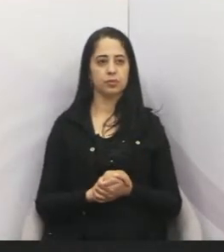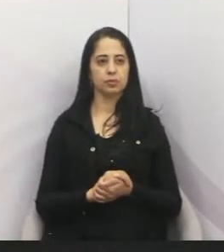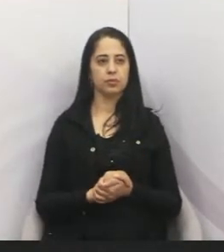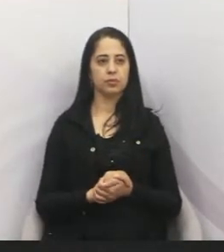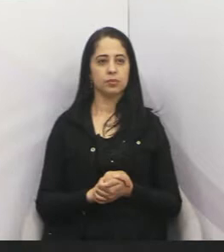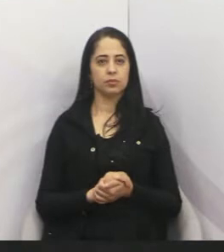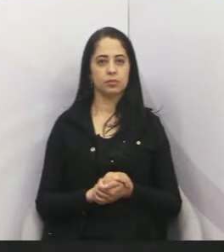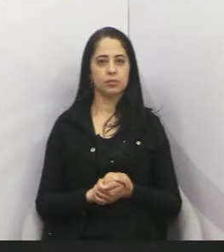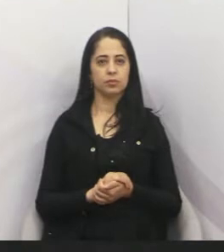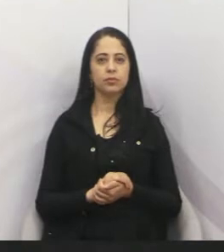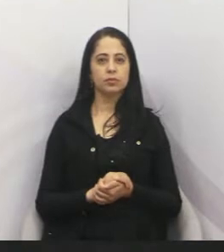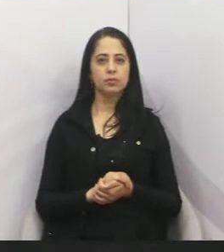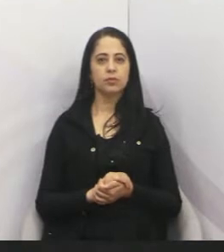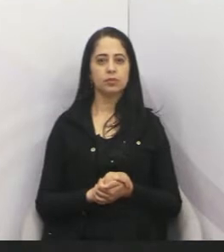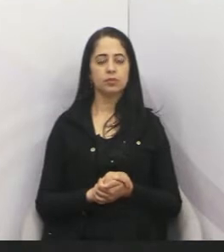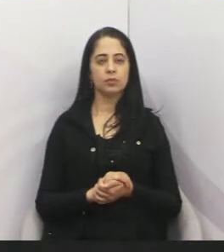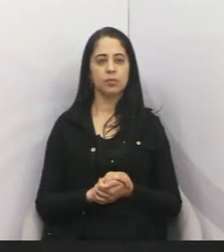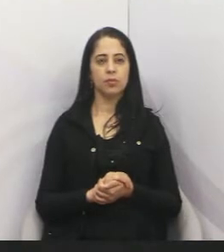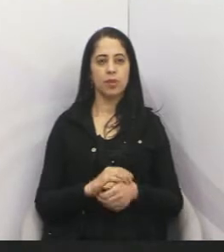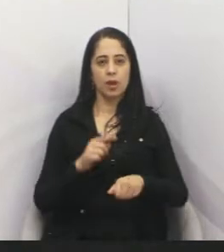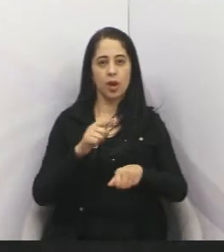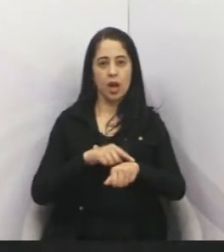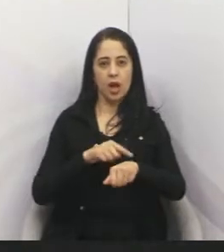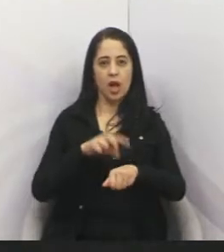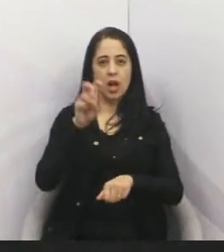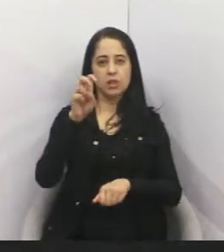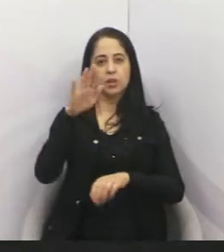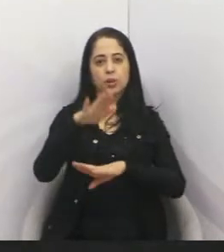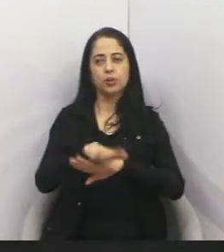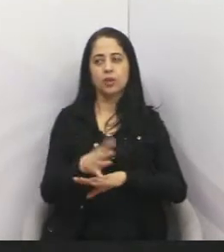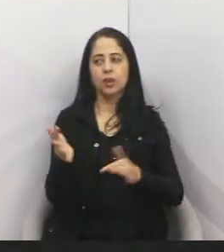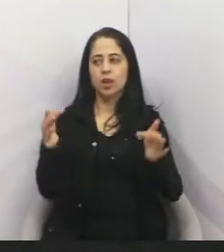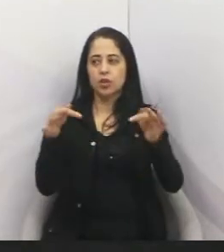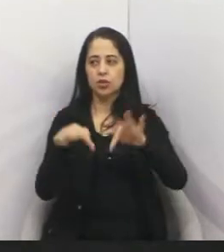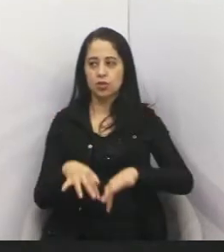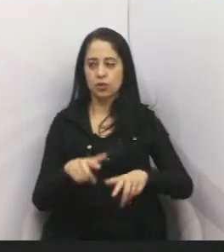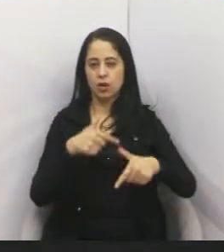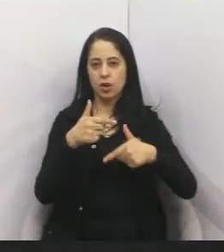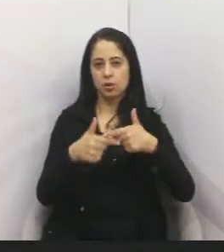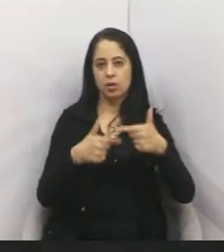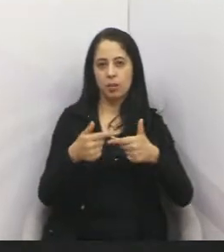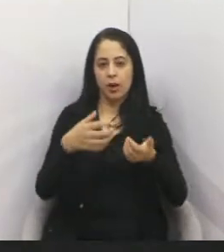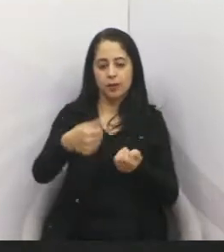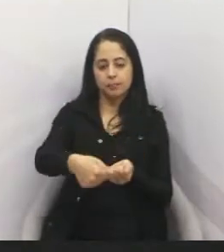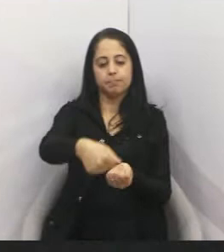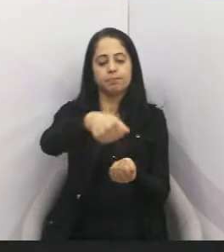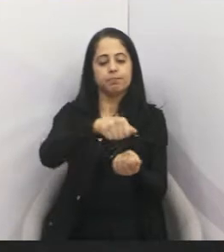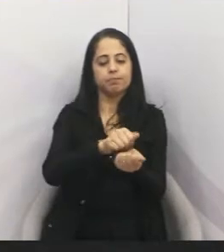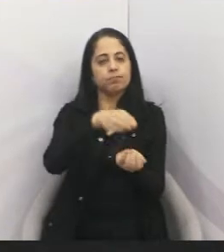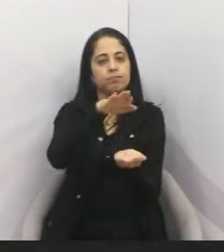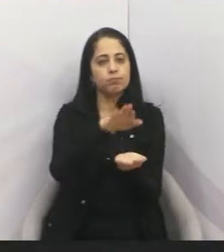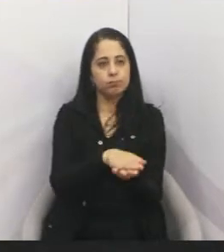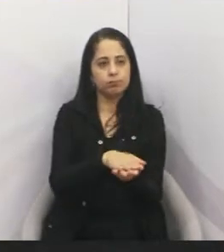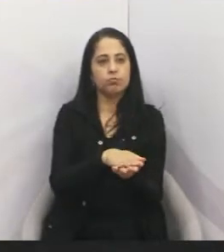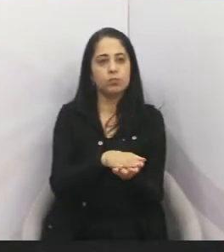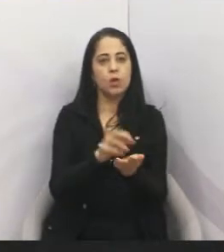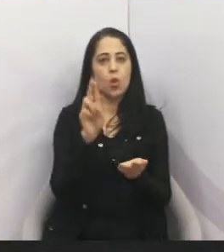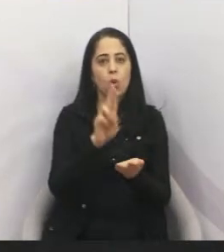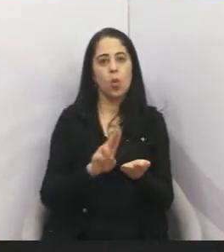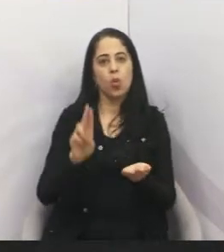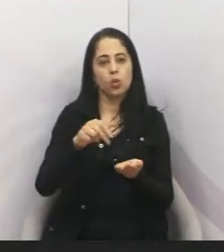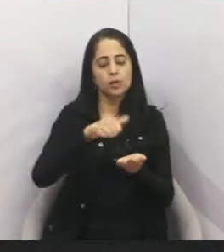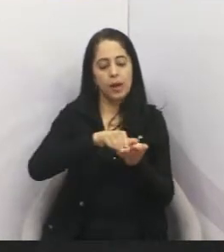Ao término do prazo da votação, às 5h, a equipe que compõe os trabalhos realizou a lacração final da urna, utilizando o lacre